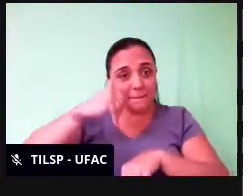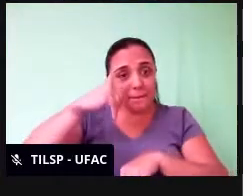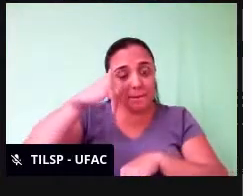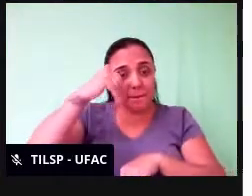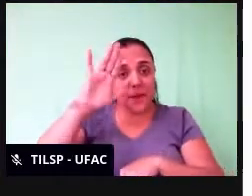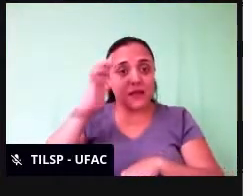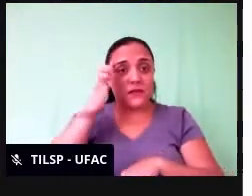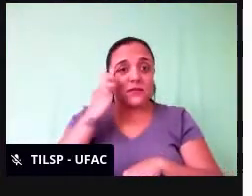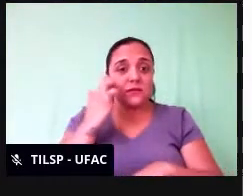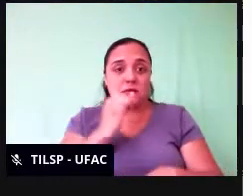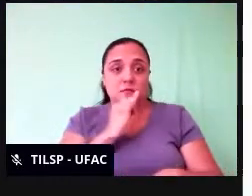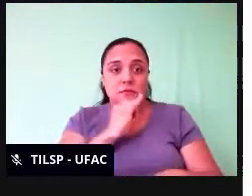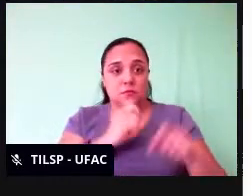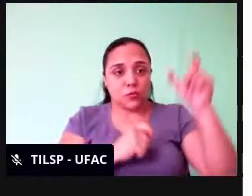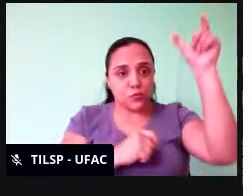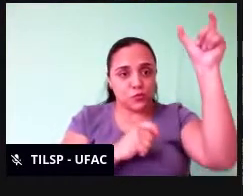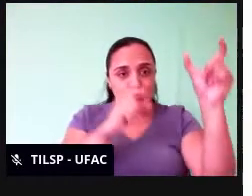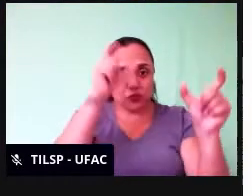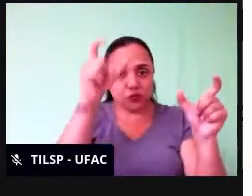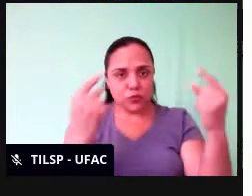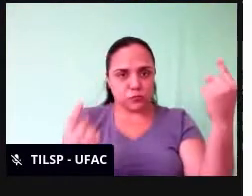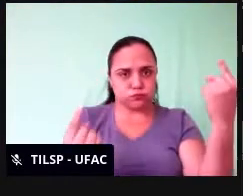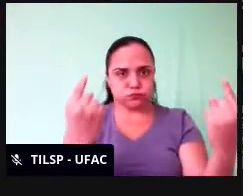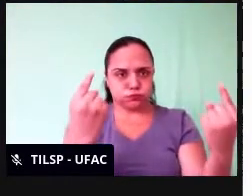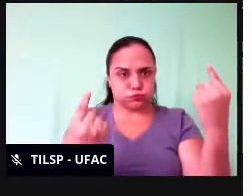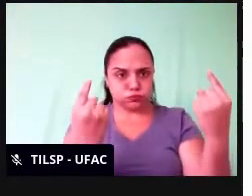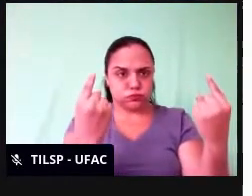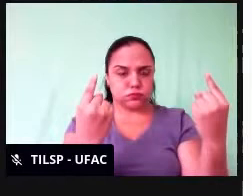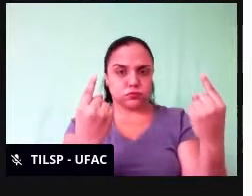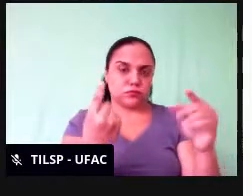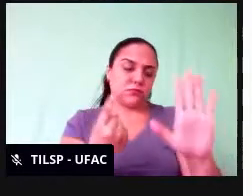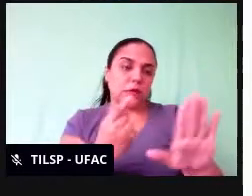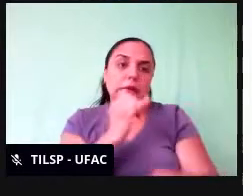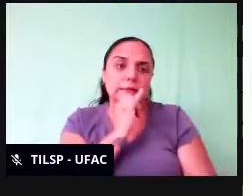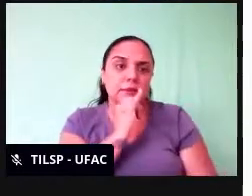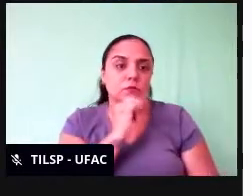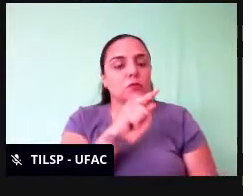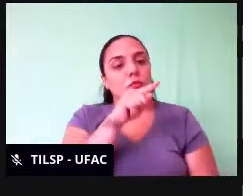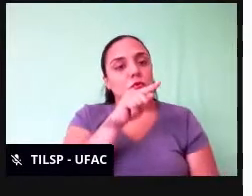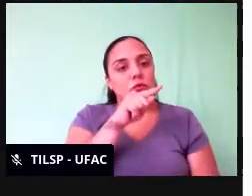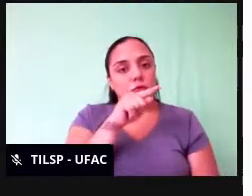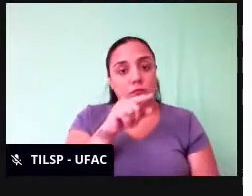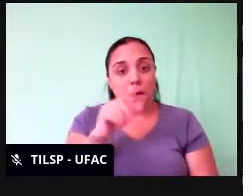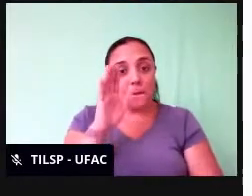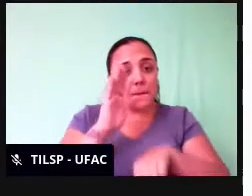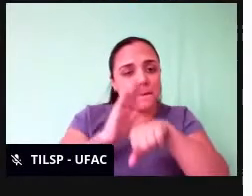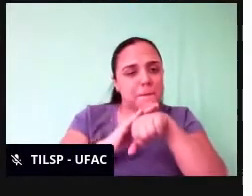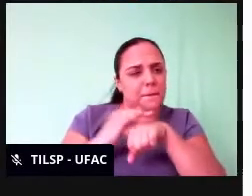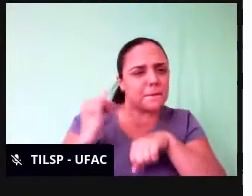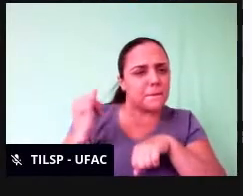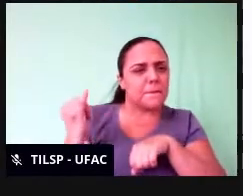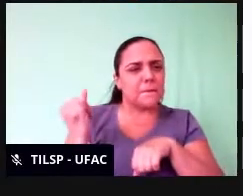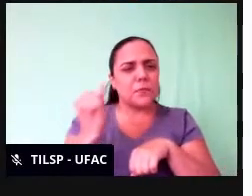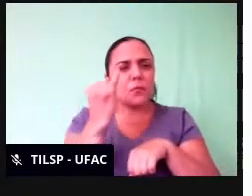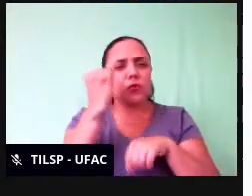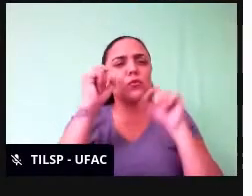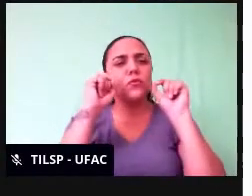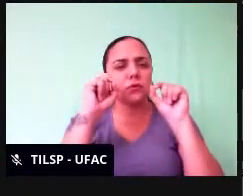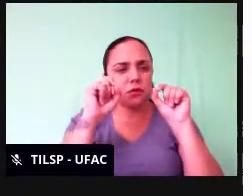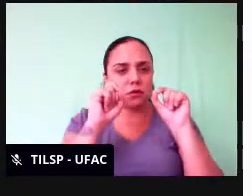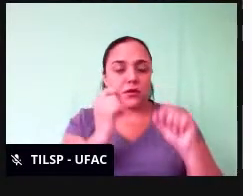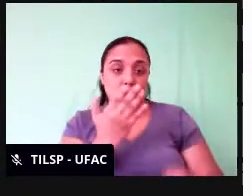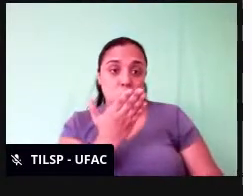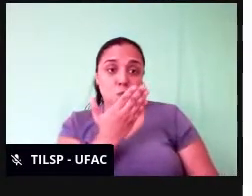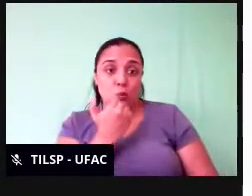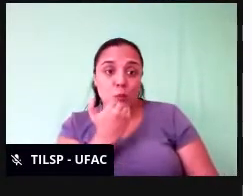duração do exercício físico. Então, vejam que a base da alimentação, pensando em carboidratos, a